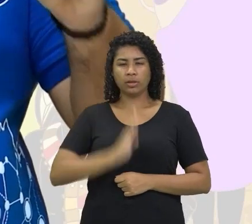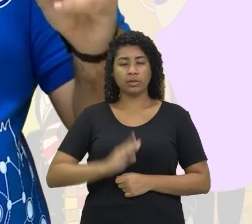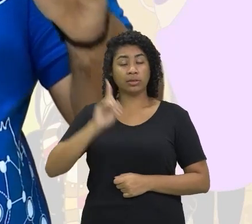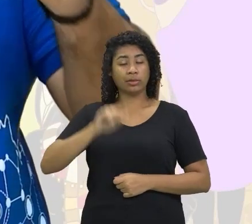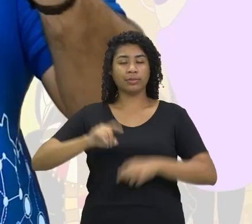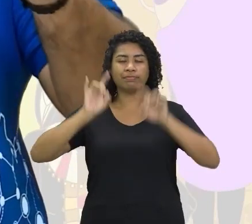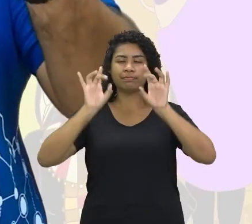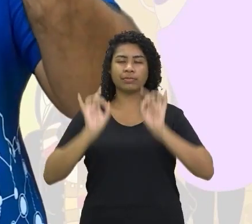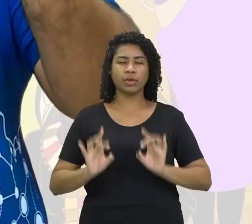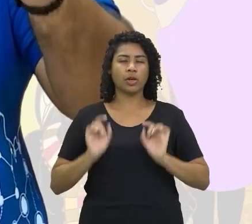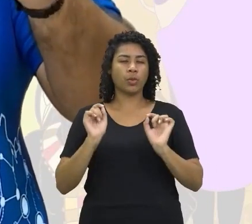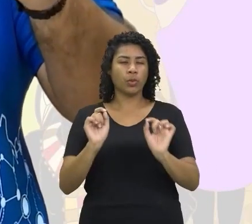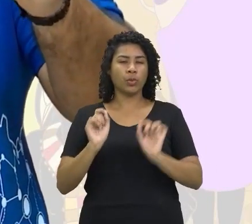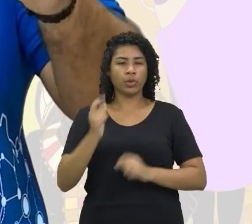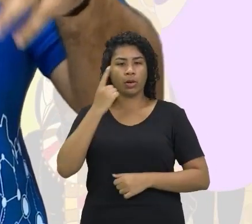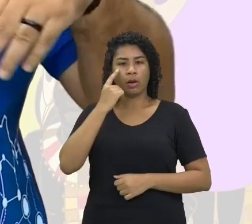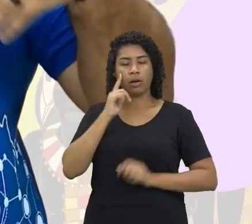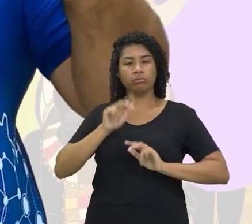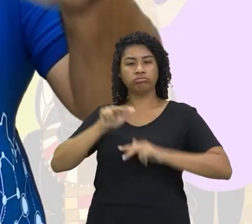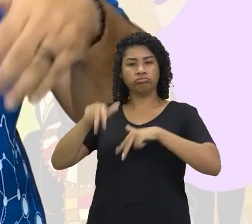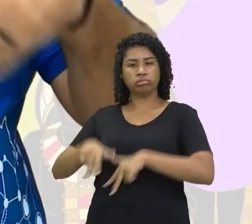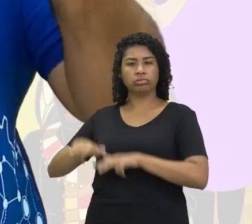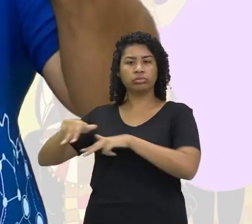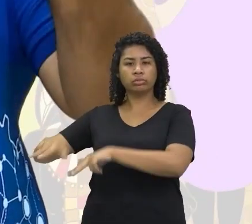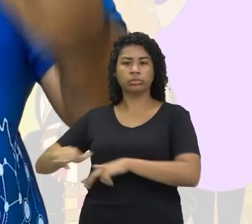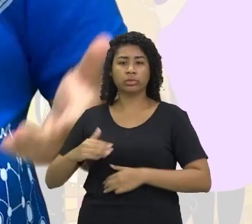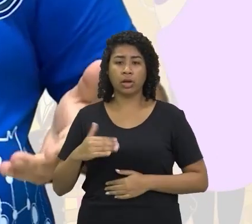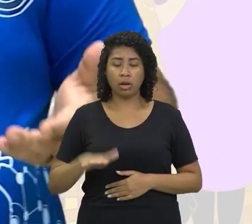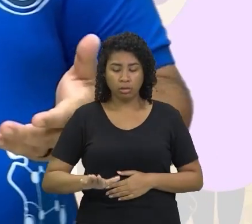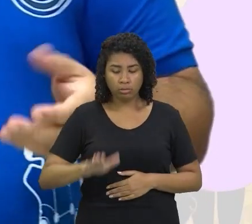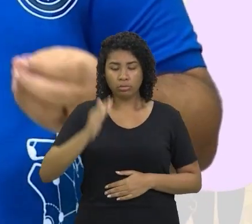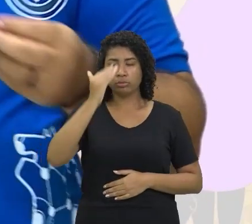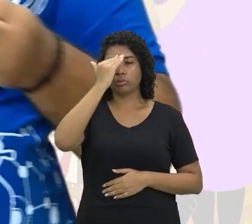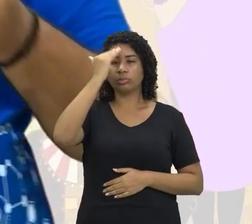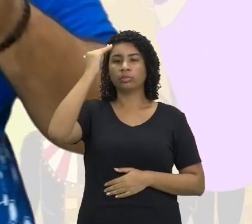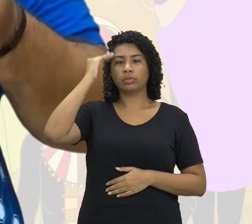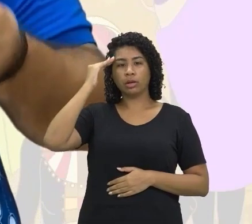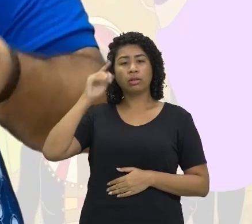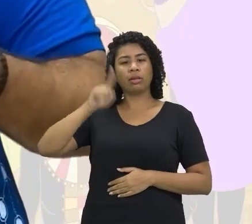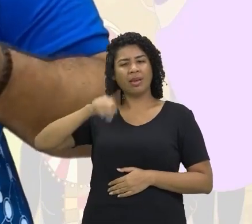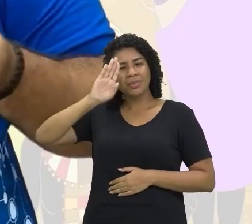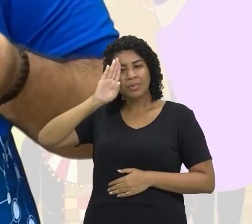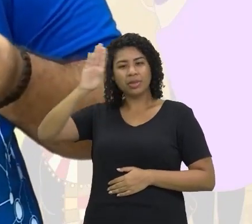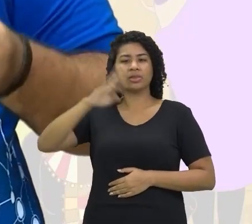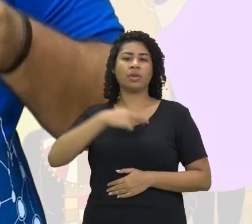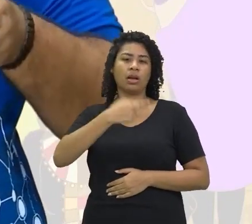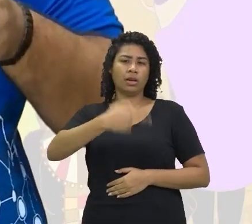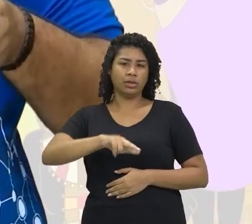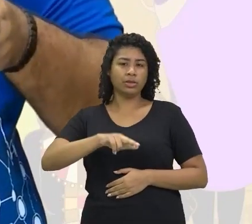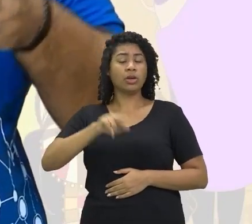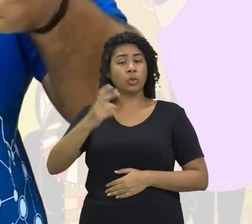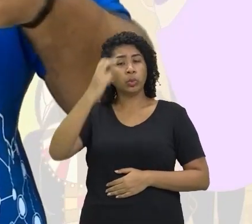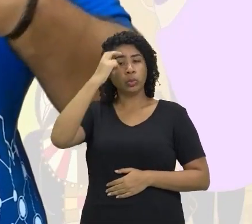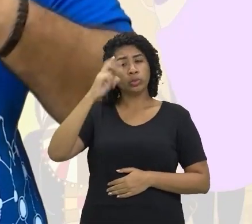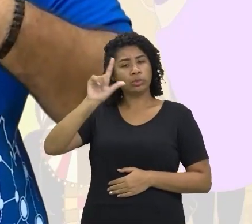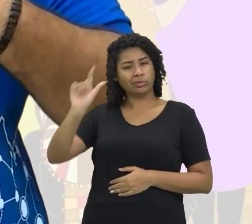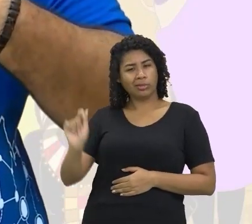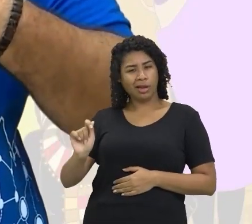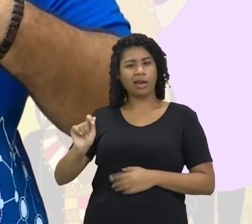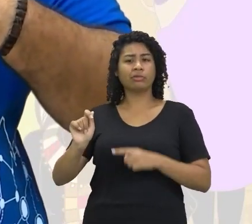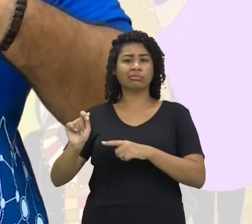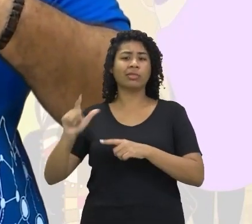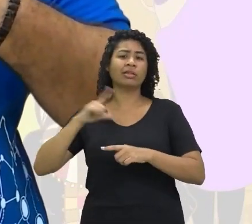o candomblé e a umbanda são as religiões que mais se destacaram e são conhecidas como afrodescendentes por apresentarem